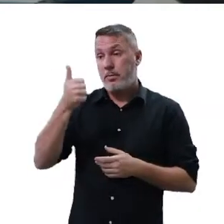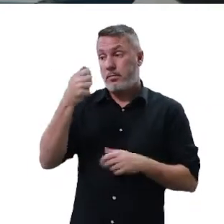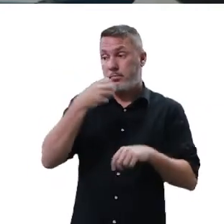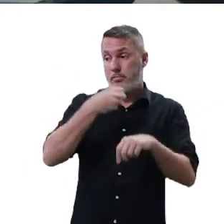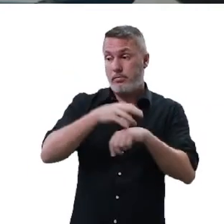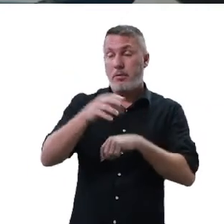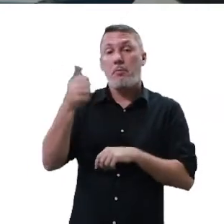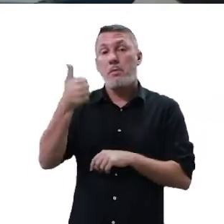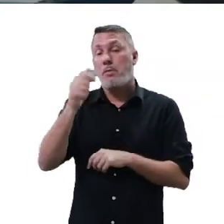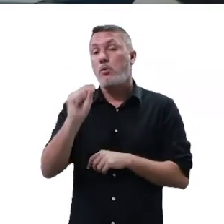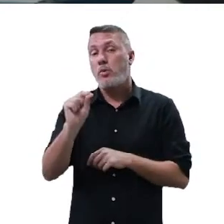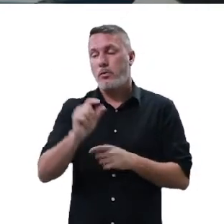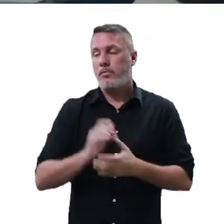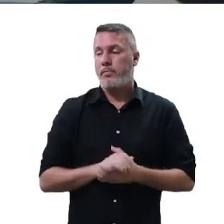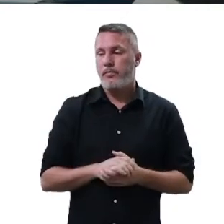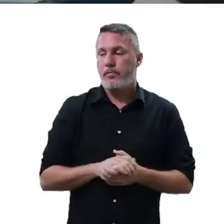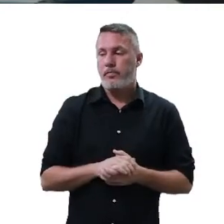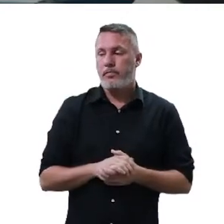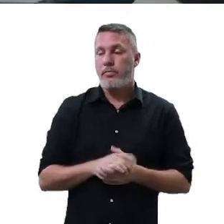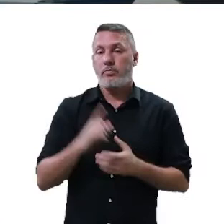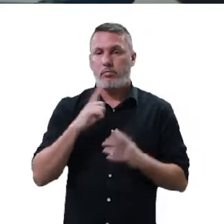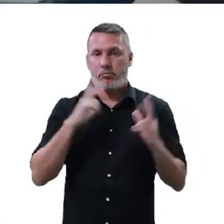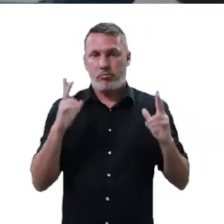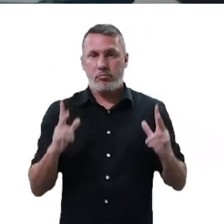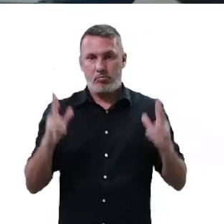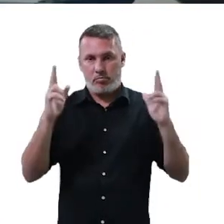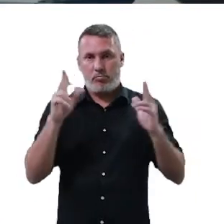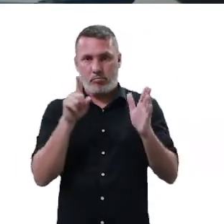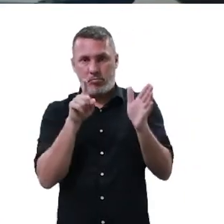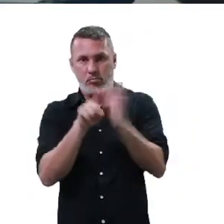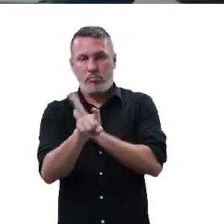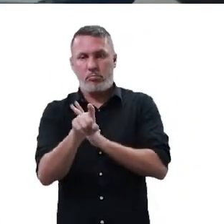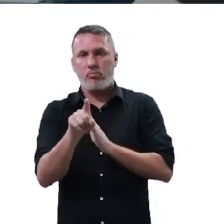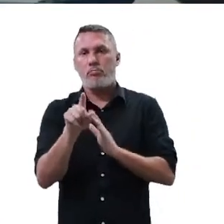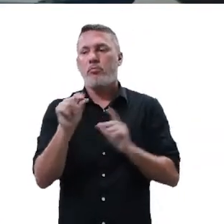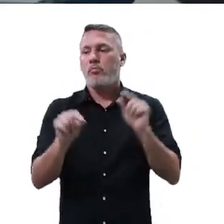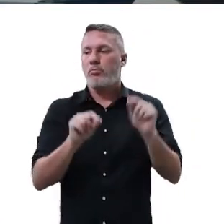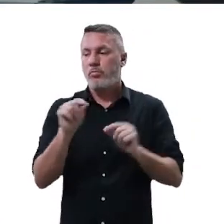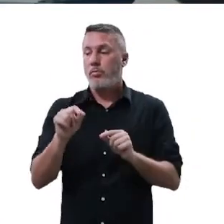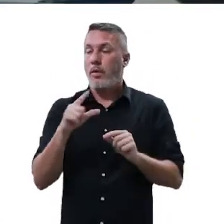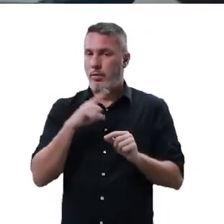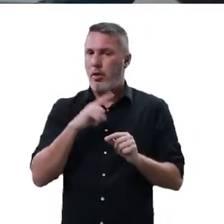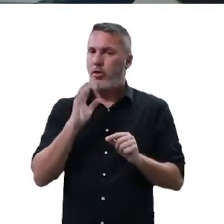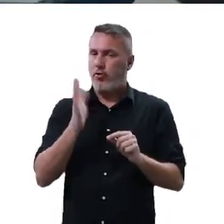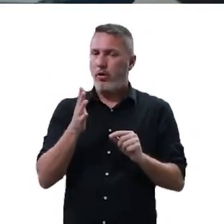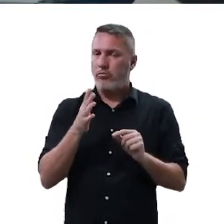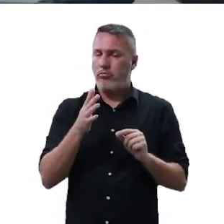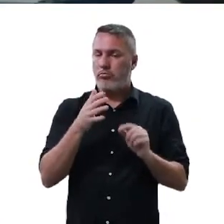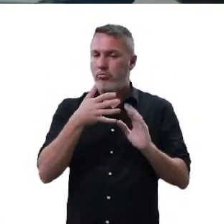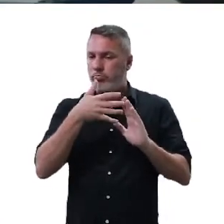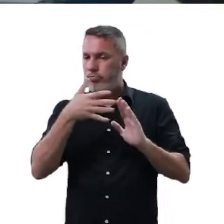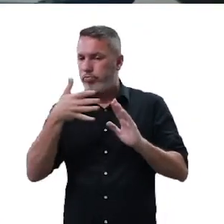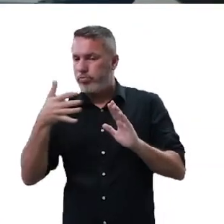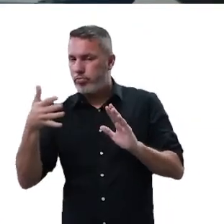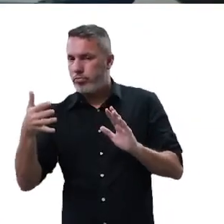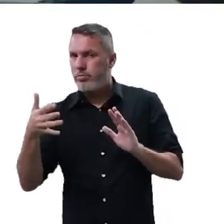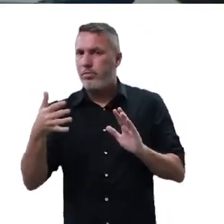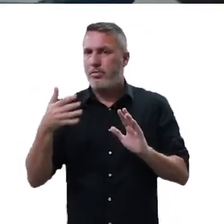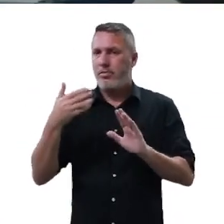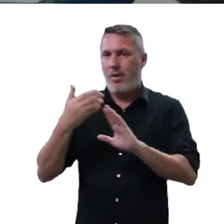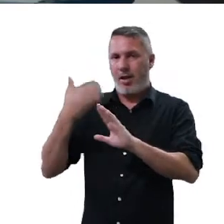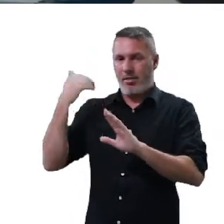aula, beleza? A primeira questão, então, é uma questão, o seguinte, já